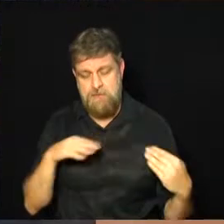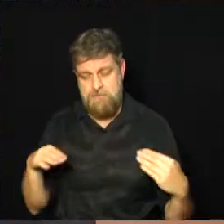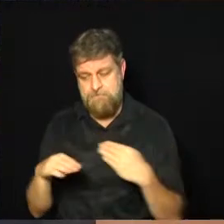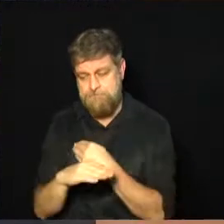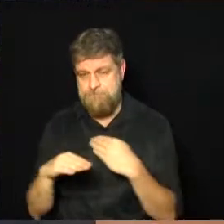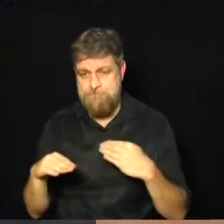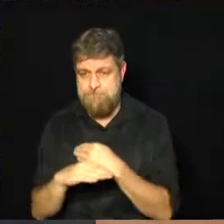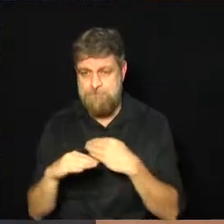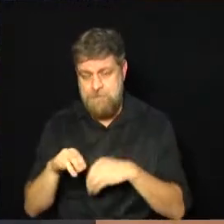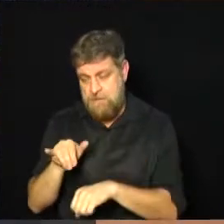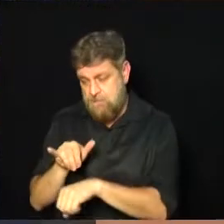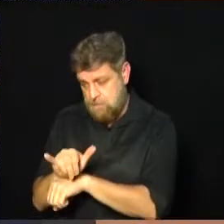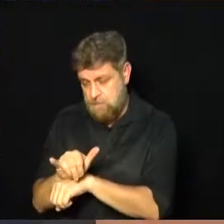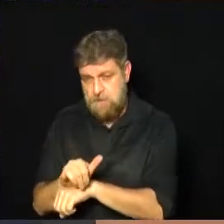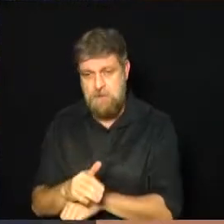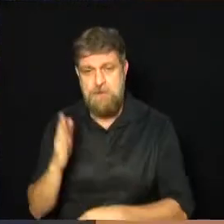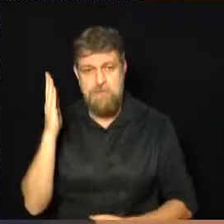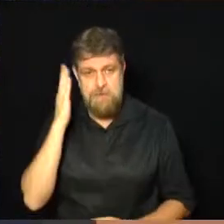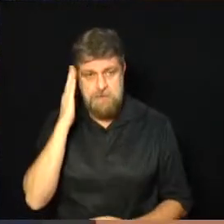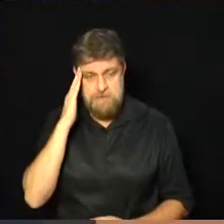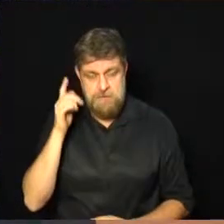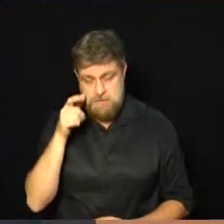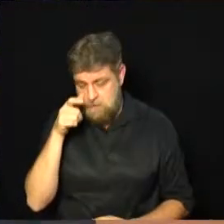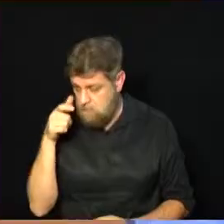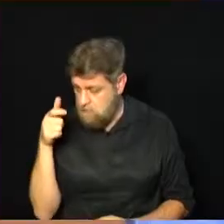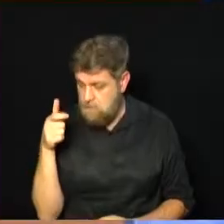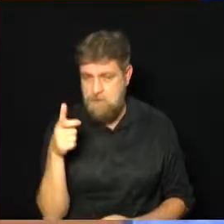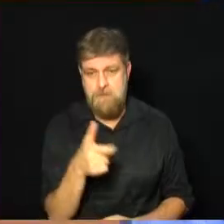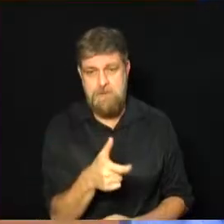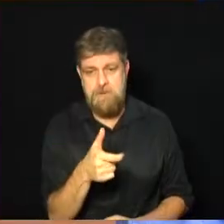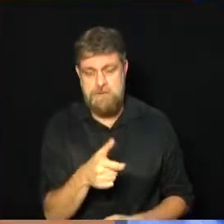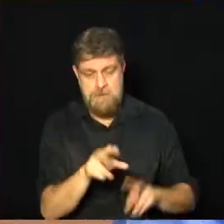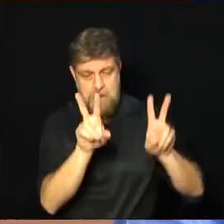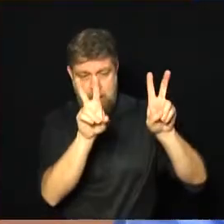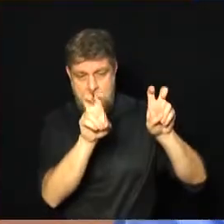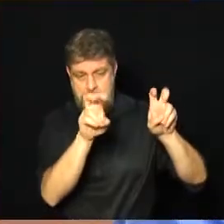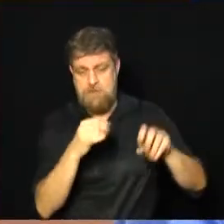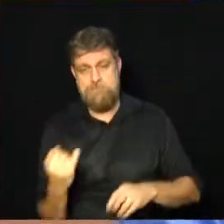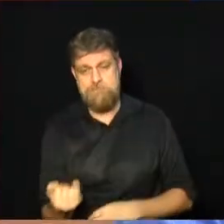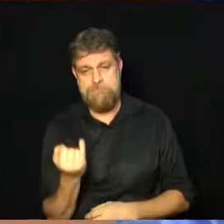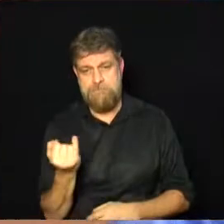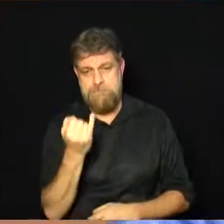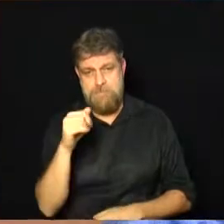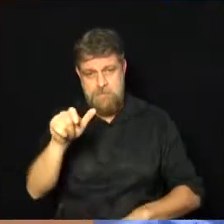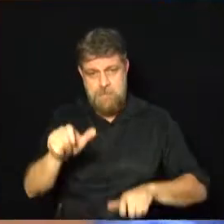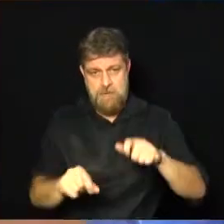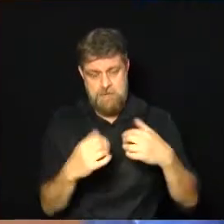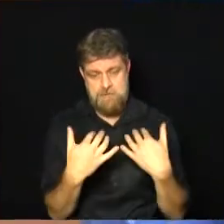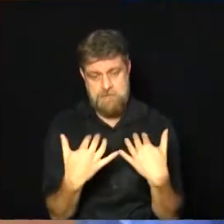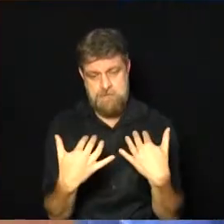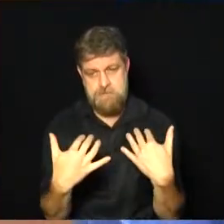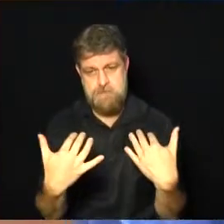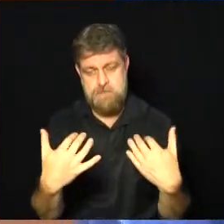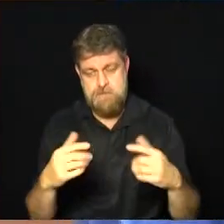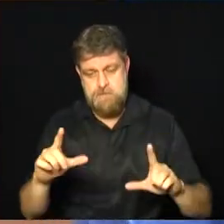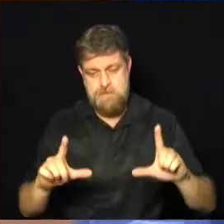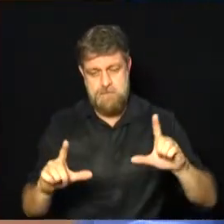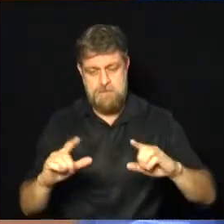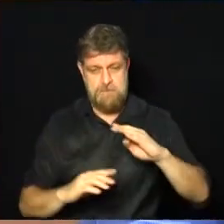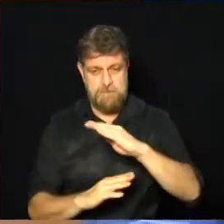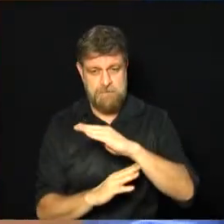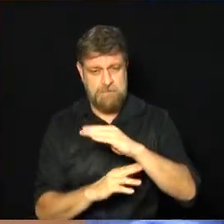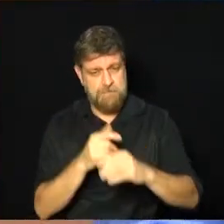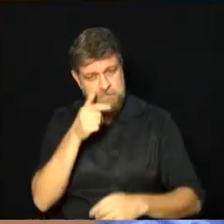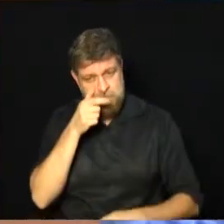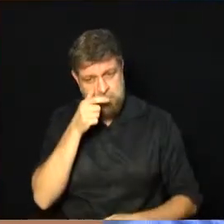presentes, mas certamente estão aí interessadíssimos no assunto, pessoas que nos assistem, Olivar, que está aqui comigo,